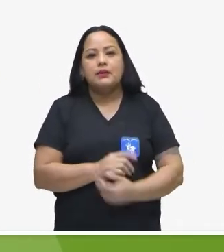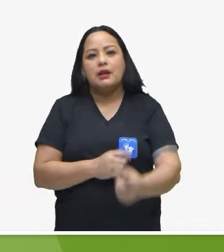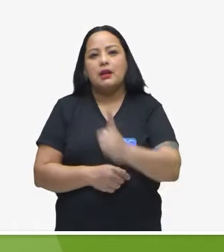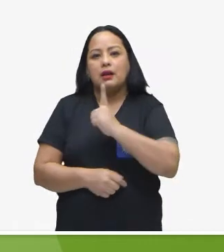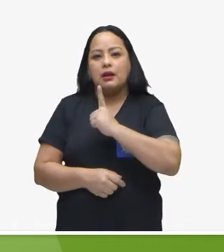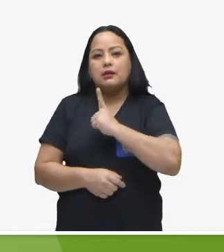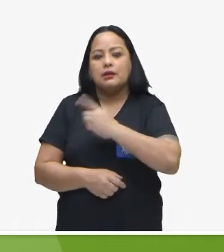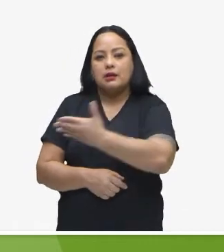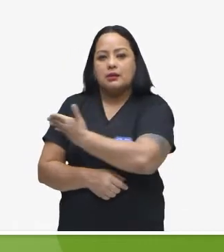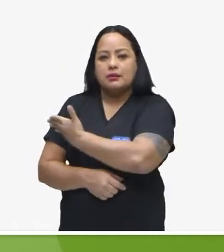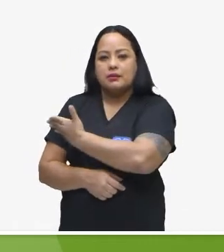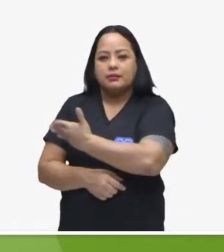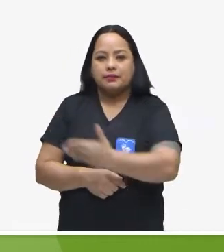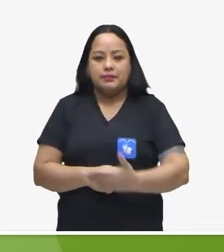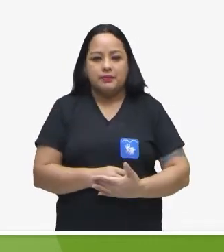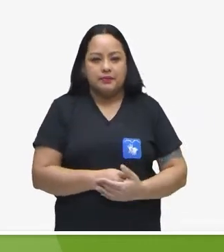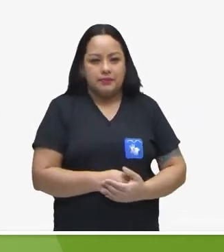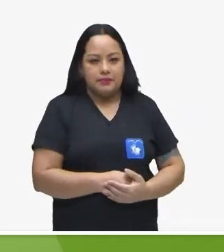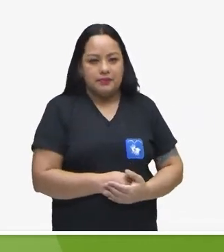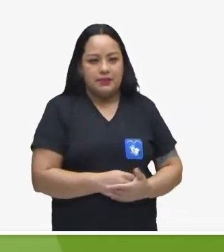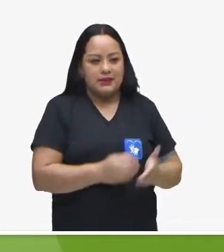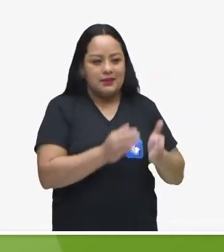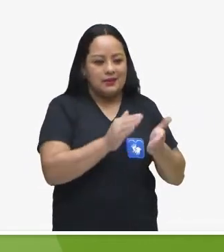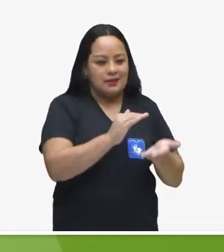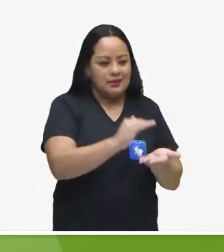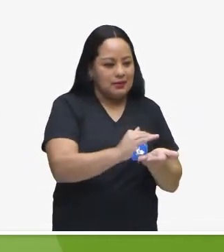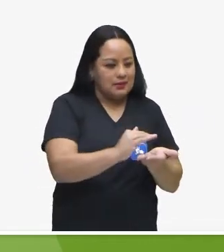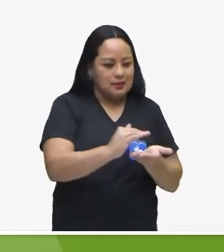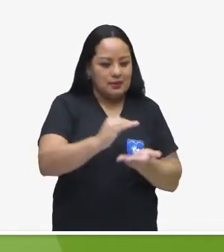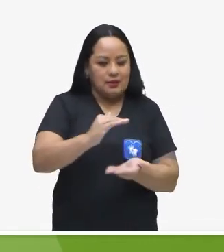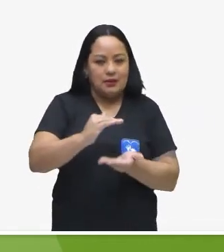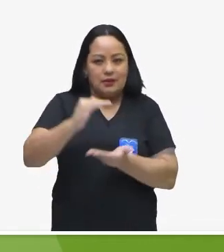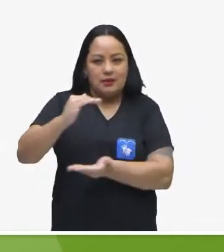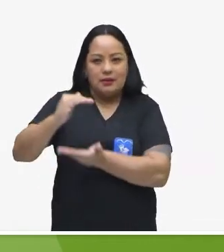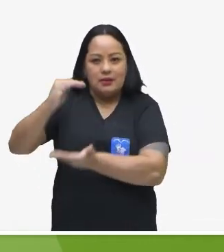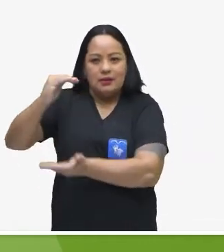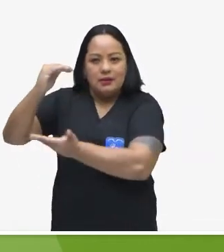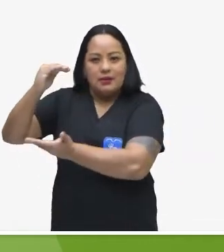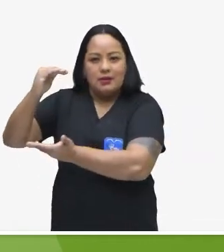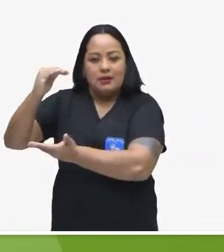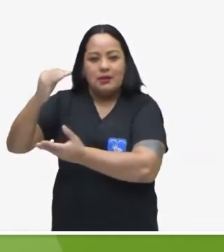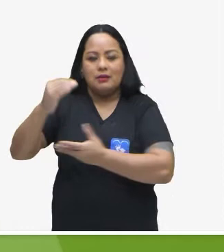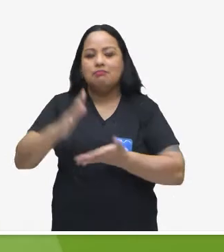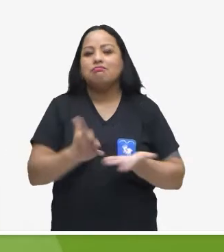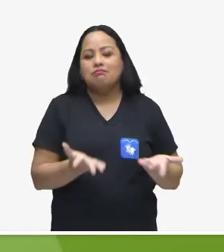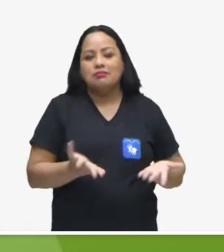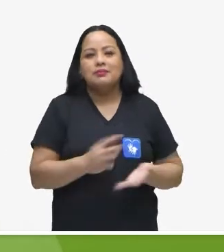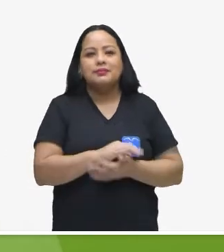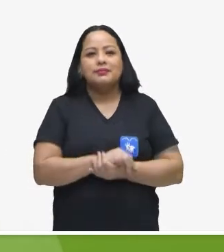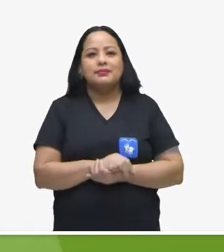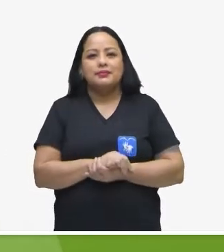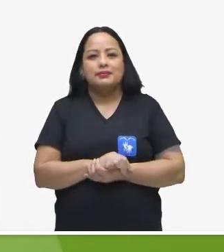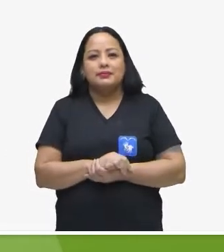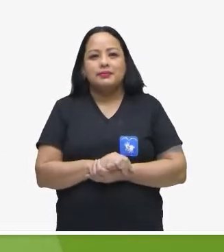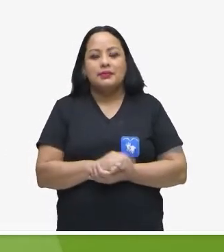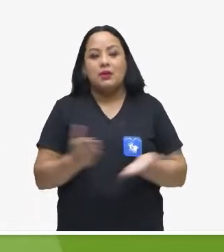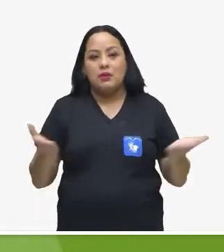aqui, olha só, essa escala que mostra o tamanho das coisas, né? Então, vamos ver